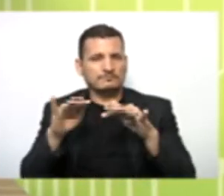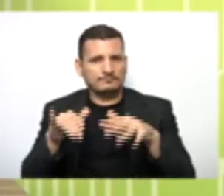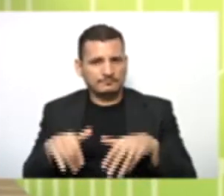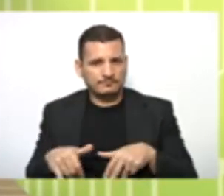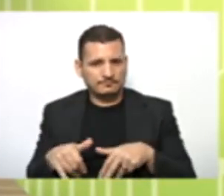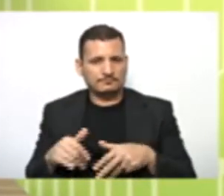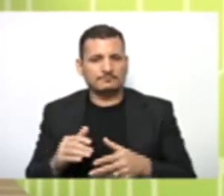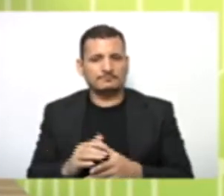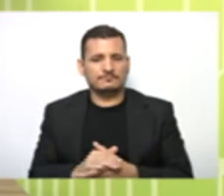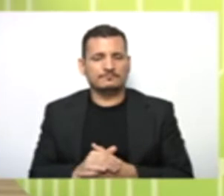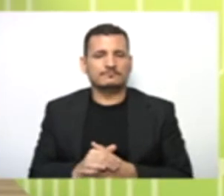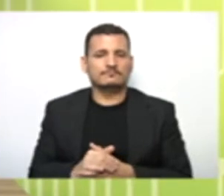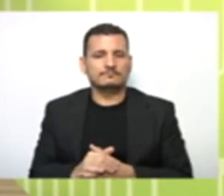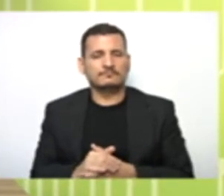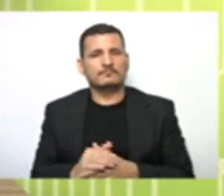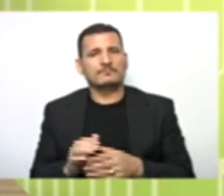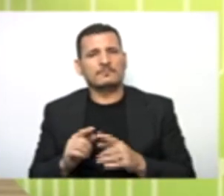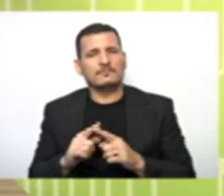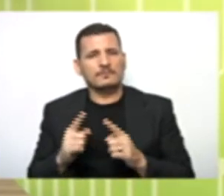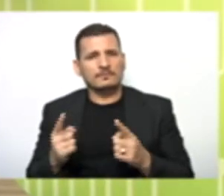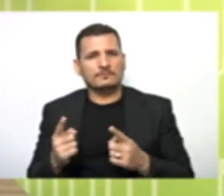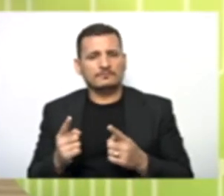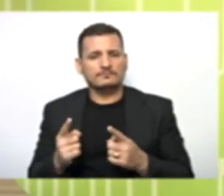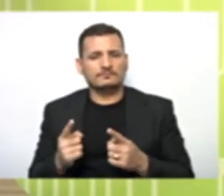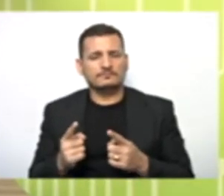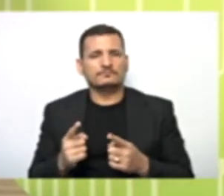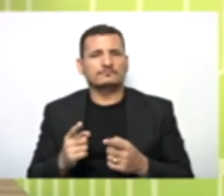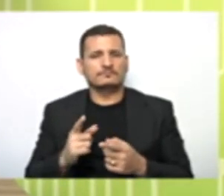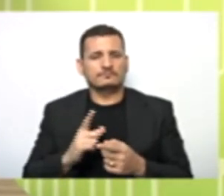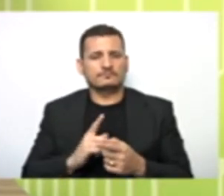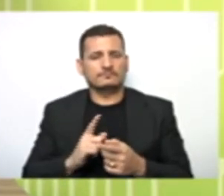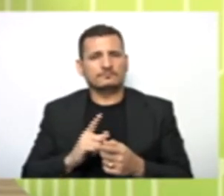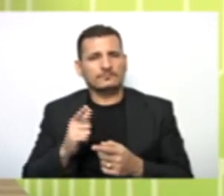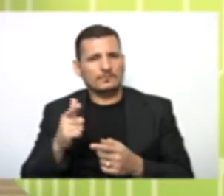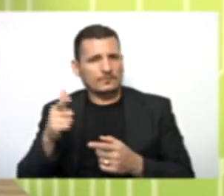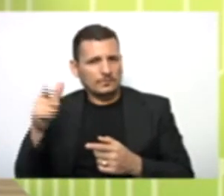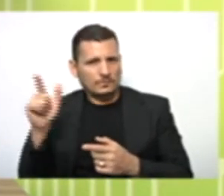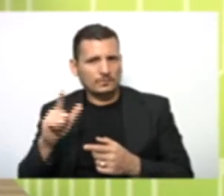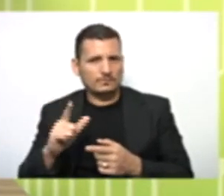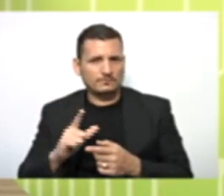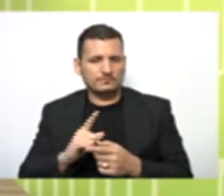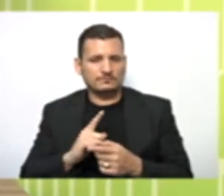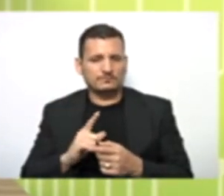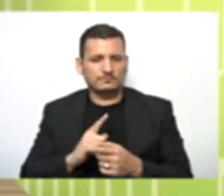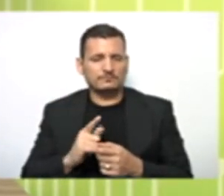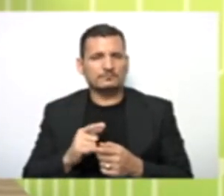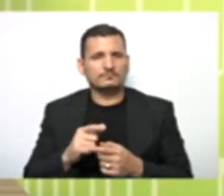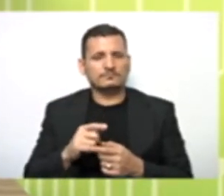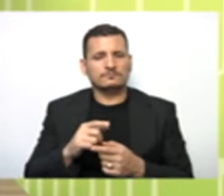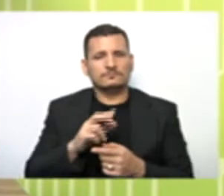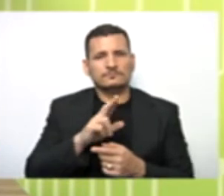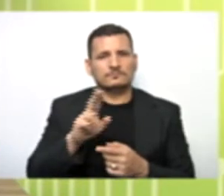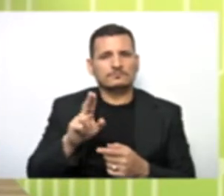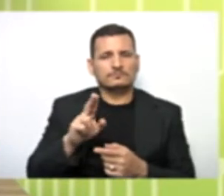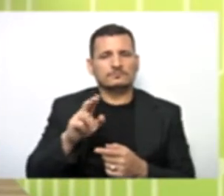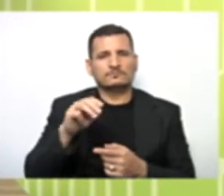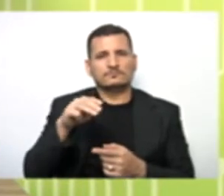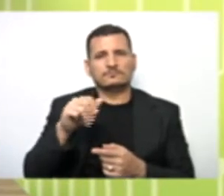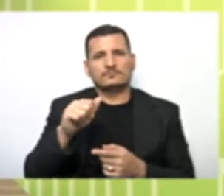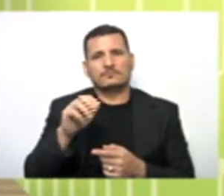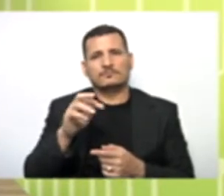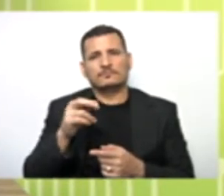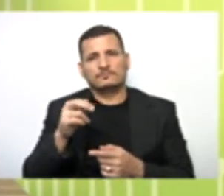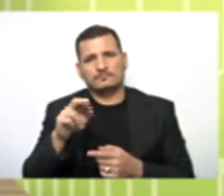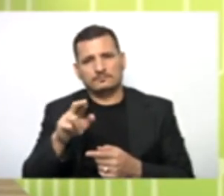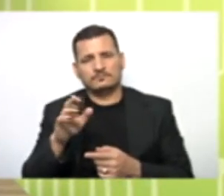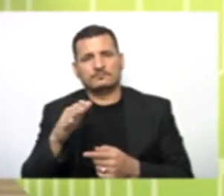finalização dele. Só que existe uma outra forma que a gente chama de matar o processo, o termo